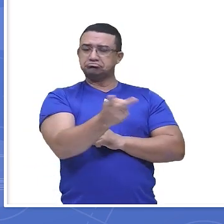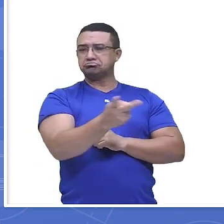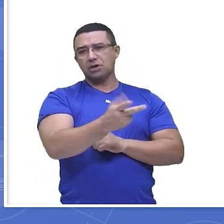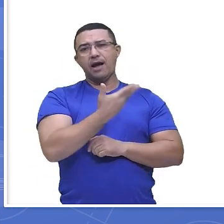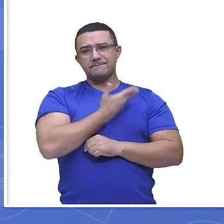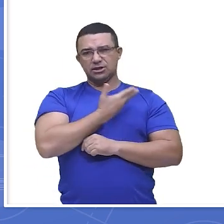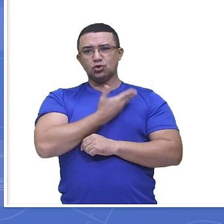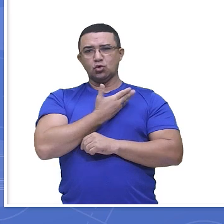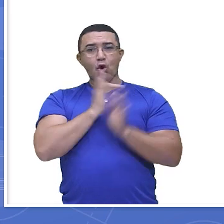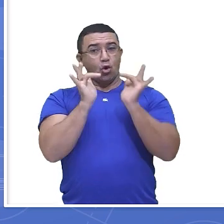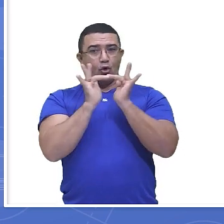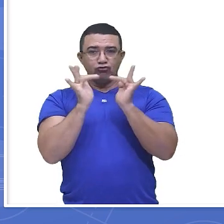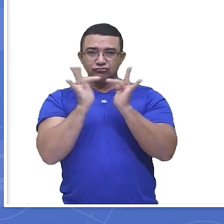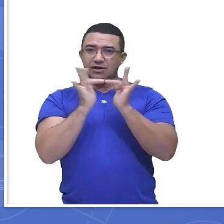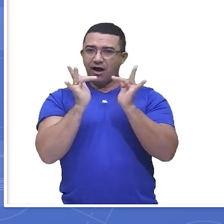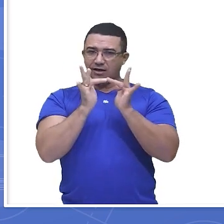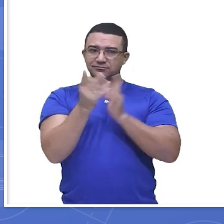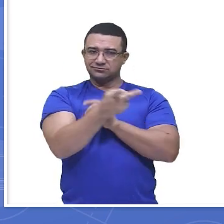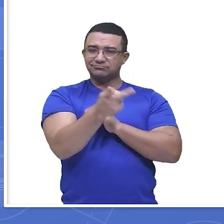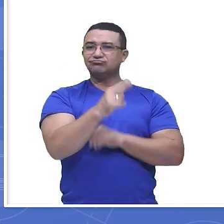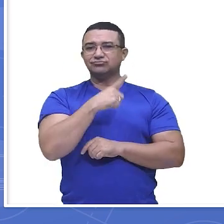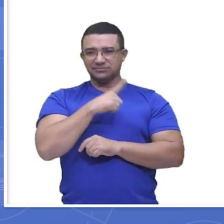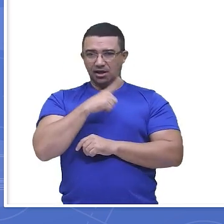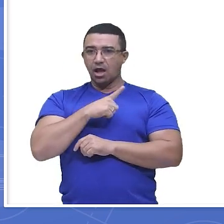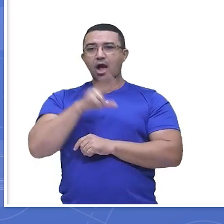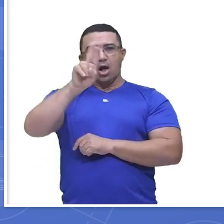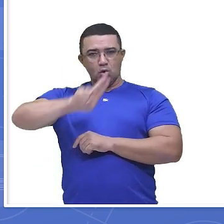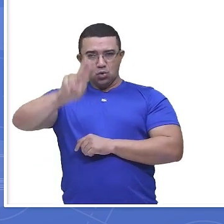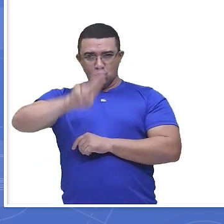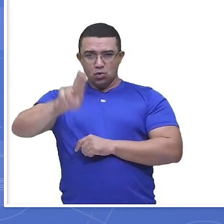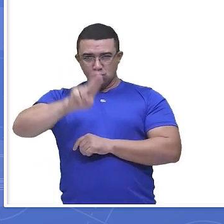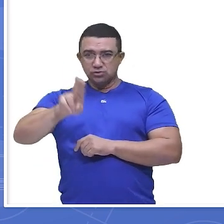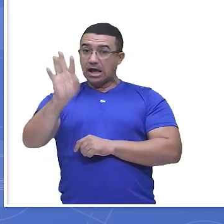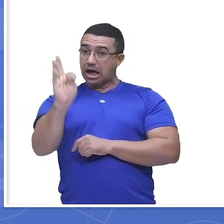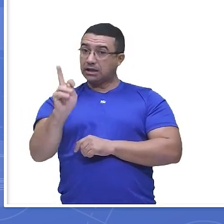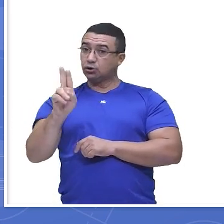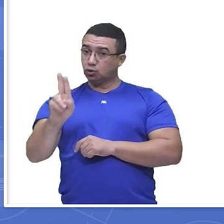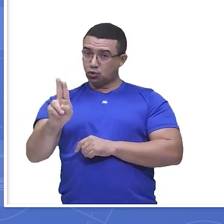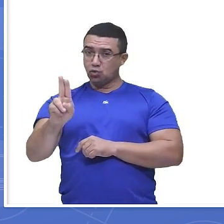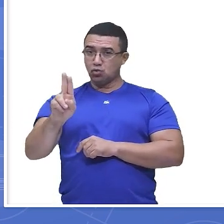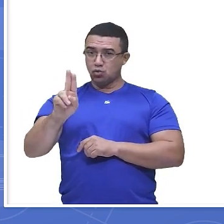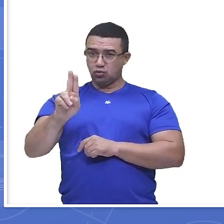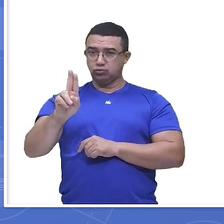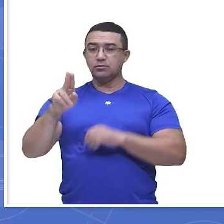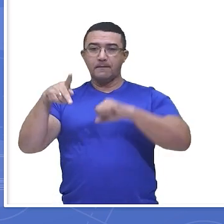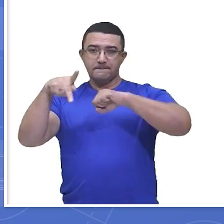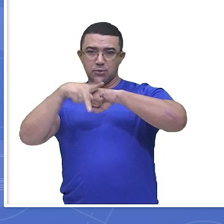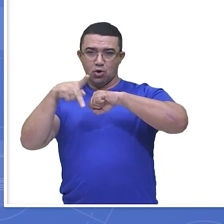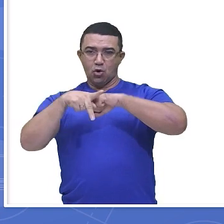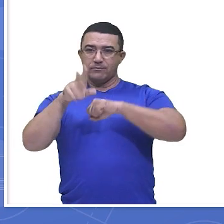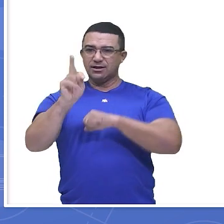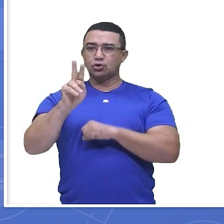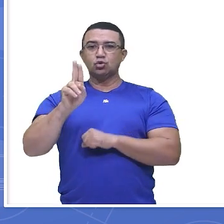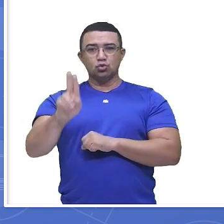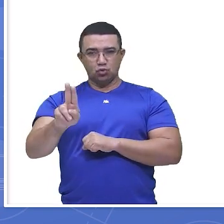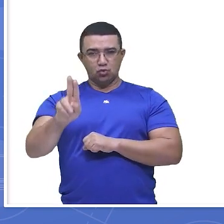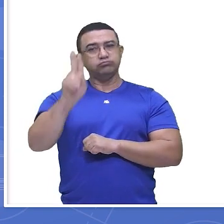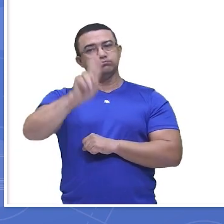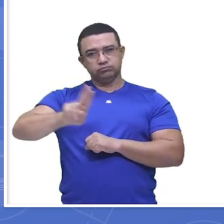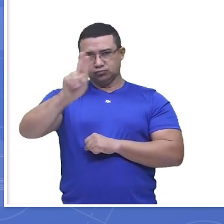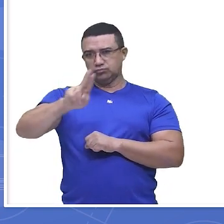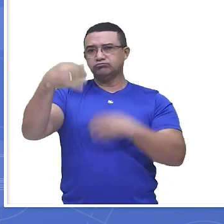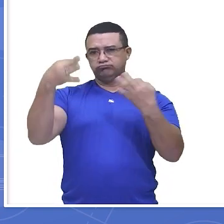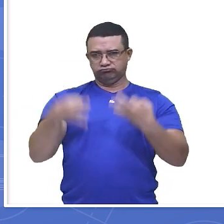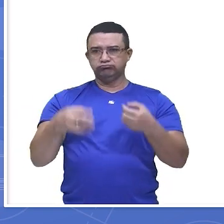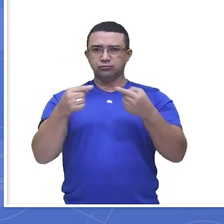amizade, de intimidade entre as pessoas. Então, nós vamos fazer uso do pronome pessoal tu. O pronome